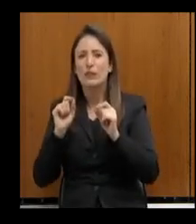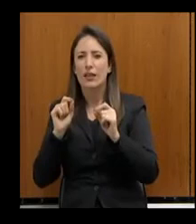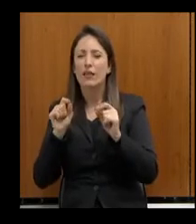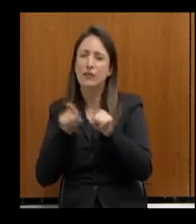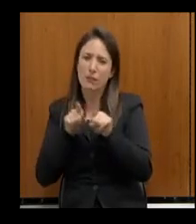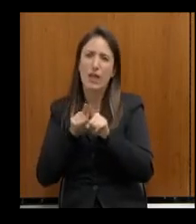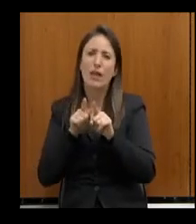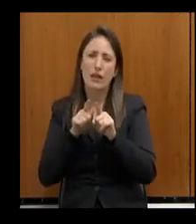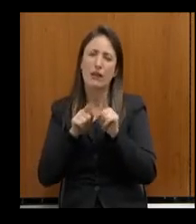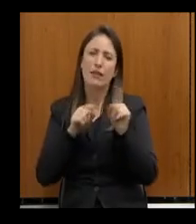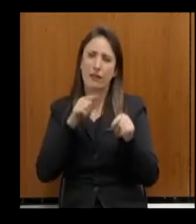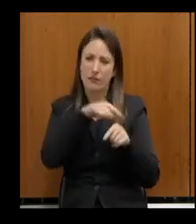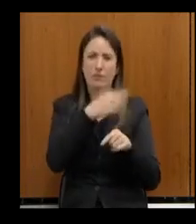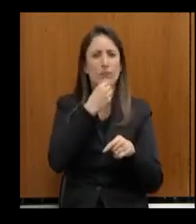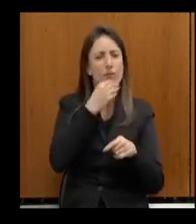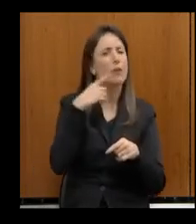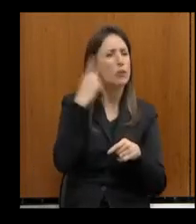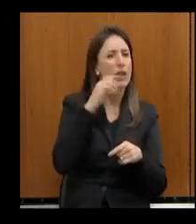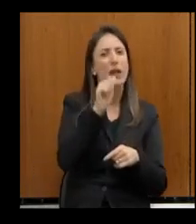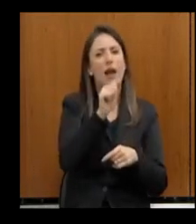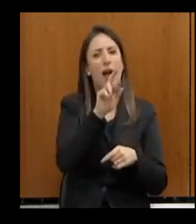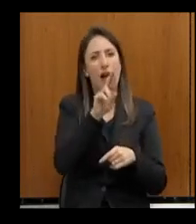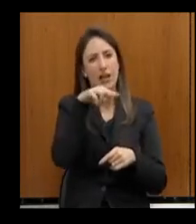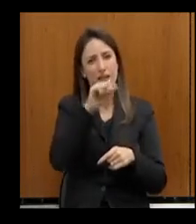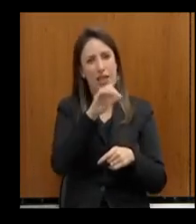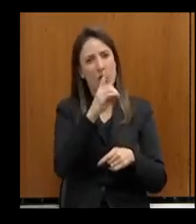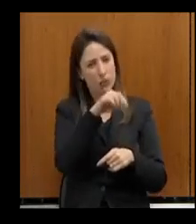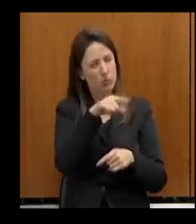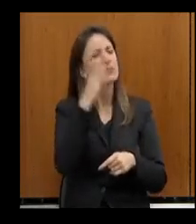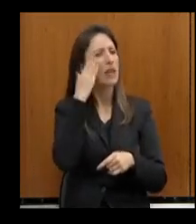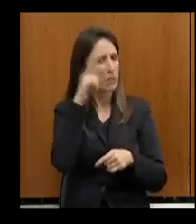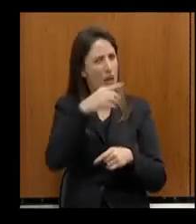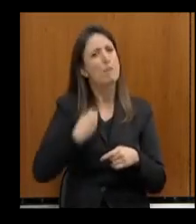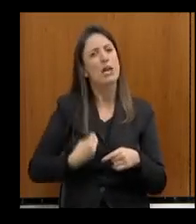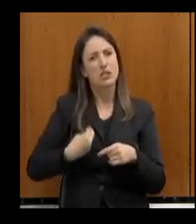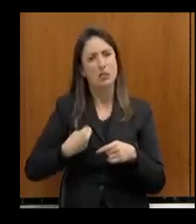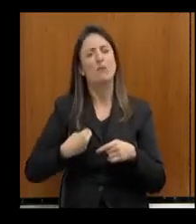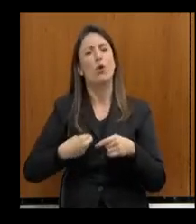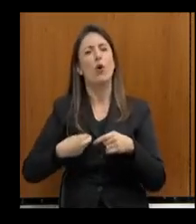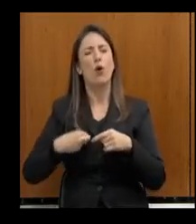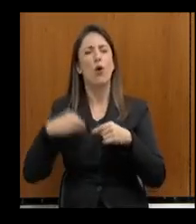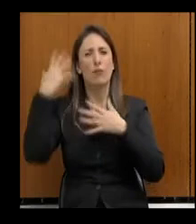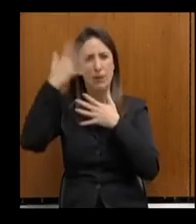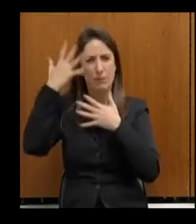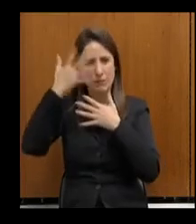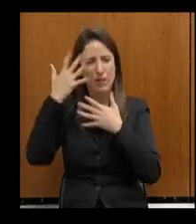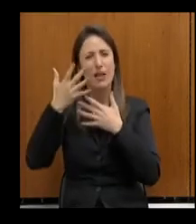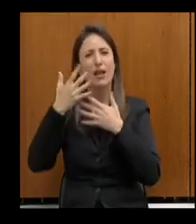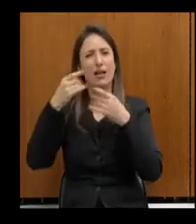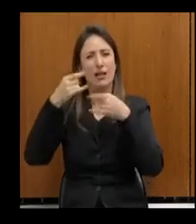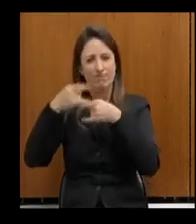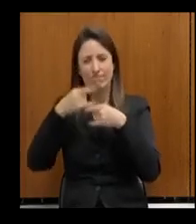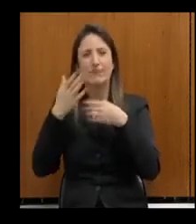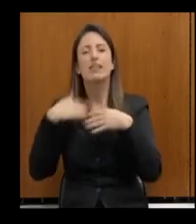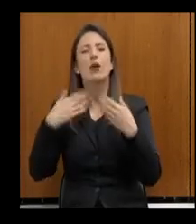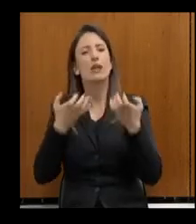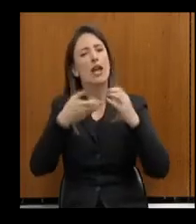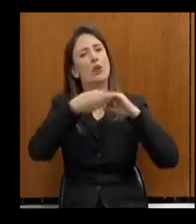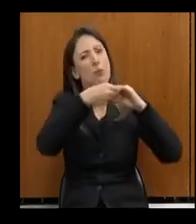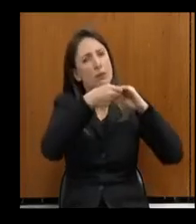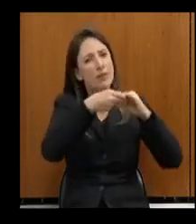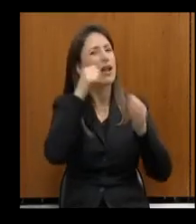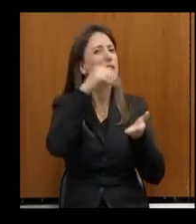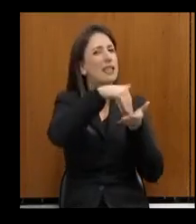porque ele participou de uma parte também lá da tua mãe e eu queria meter suplementar sujeitar em Marília apresentar